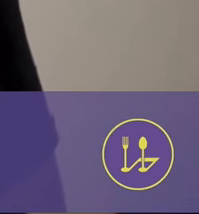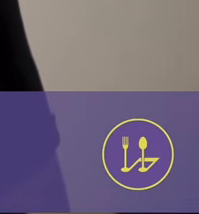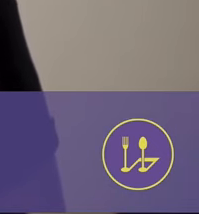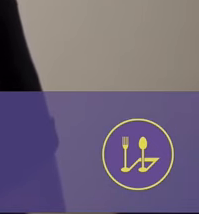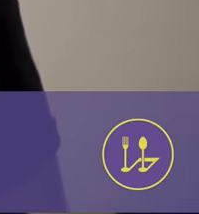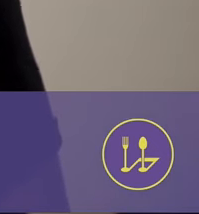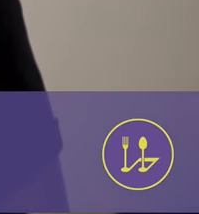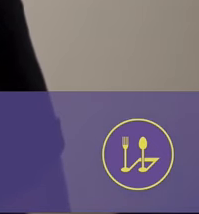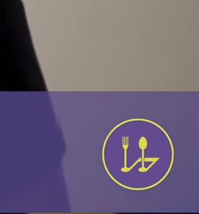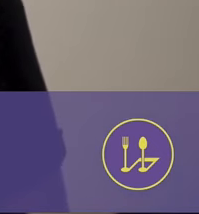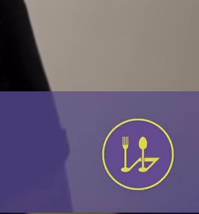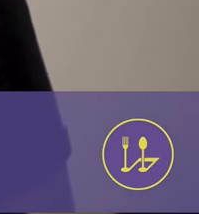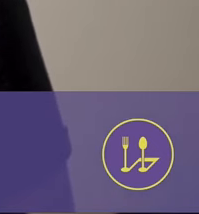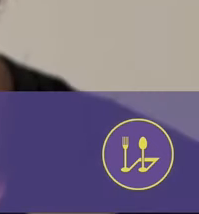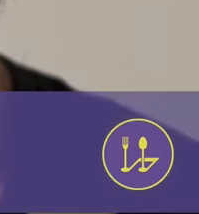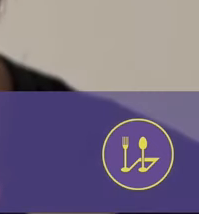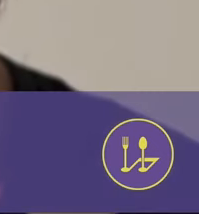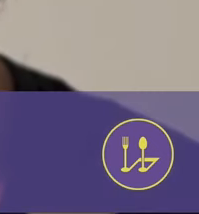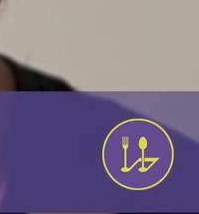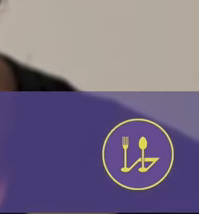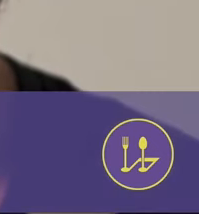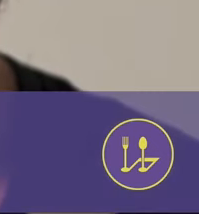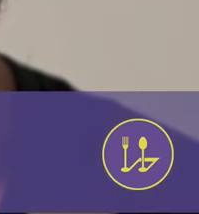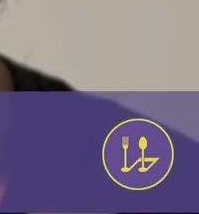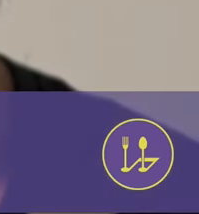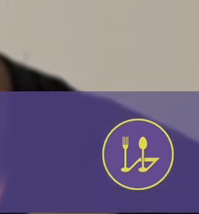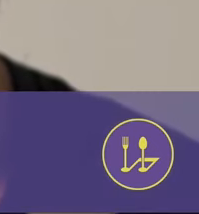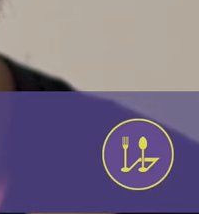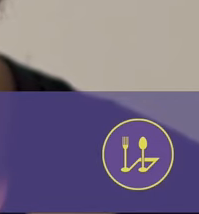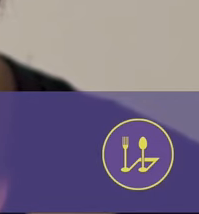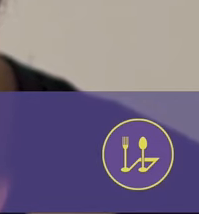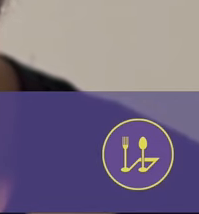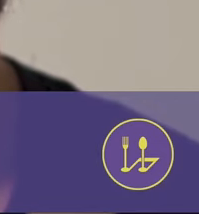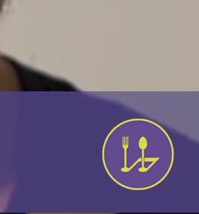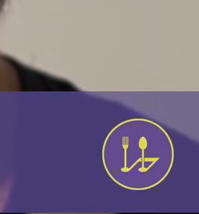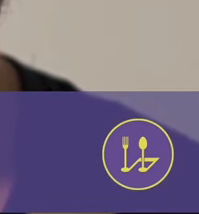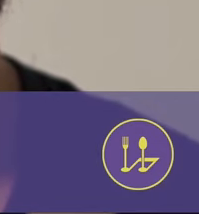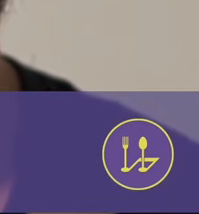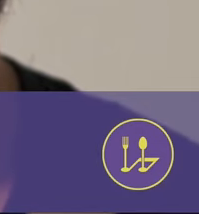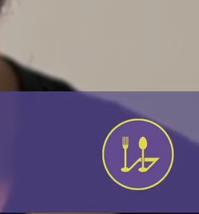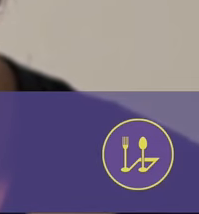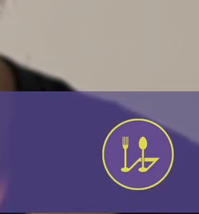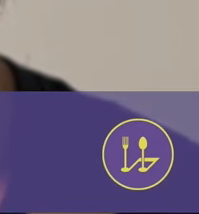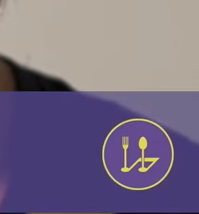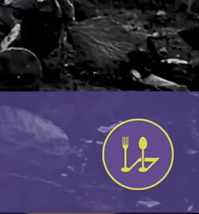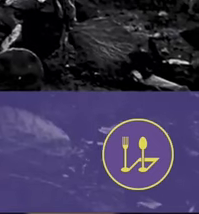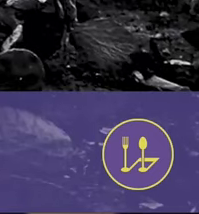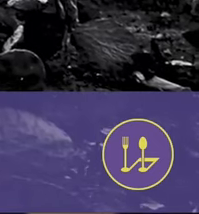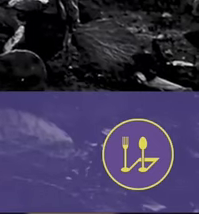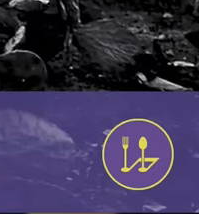passam fome no Brasil, hoje. A cada 4 segundos, uma pessoa morre de fome.